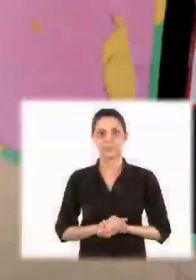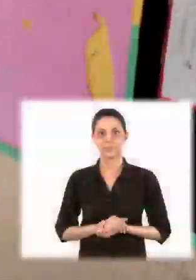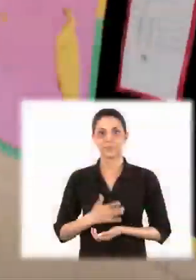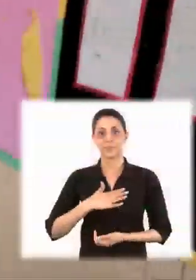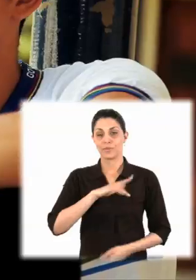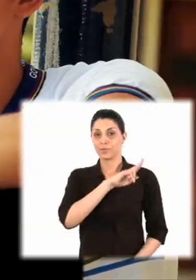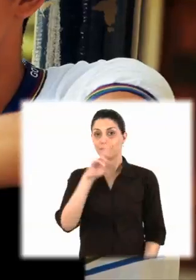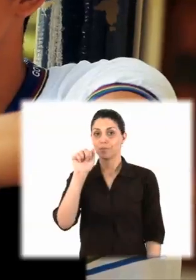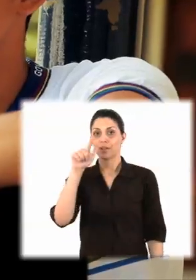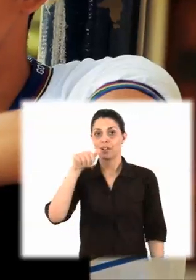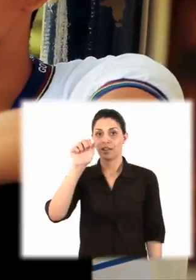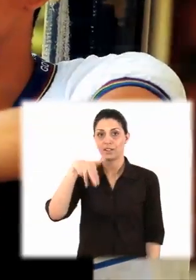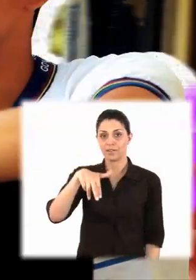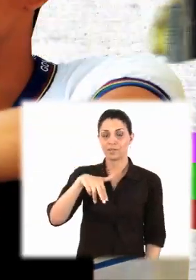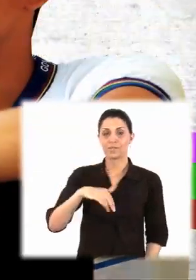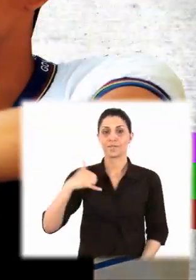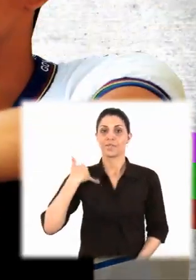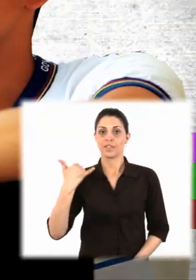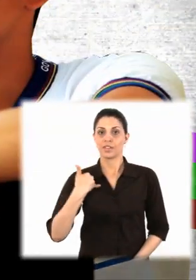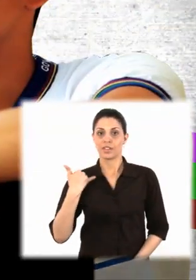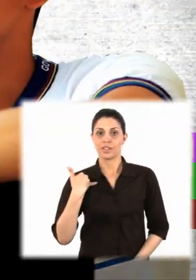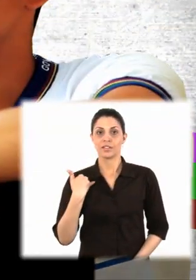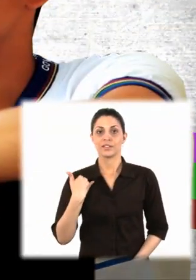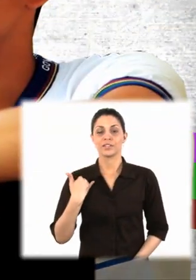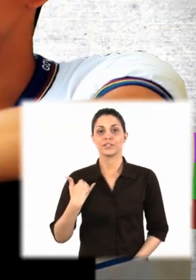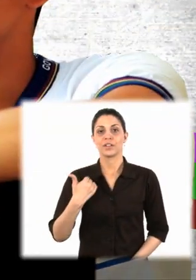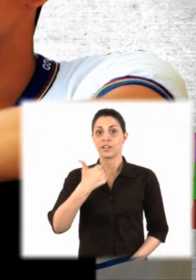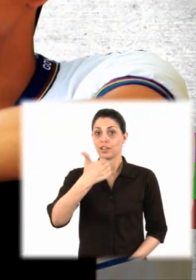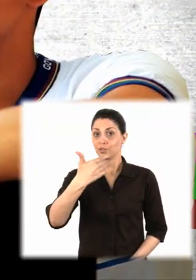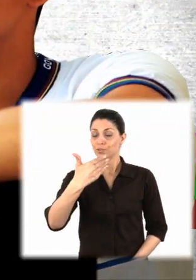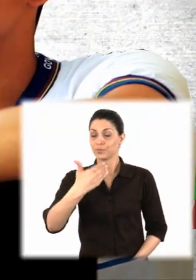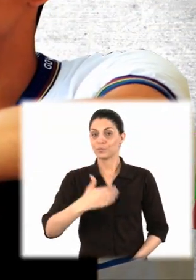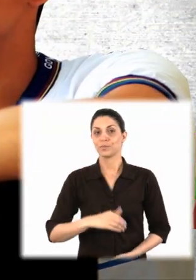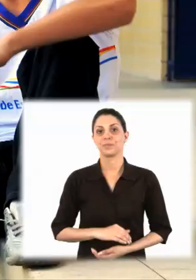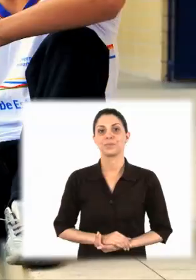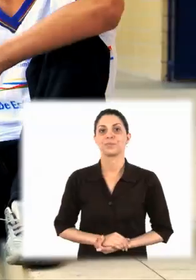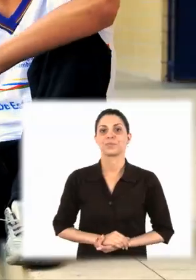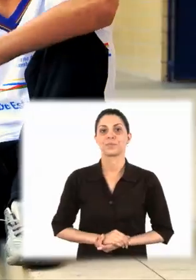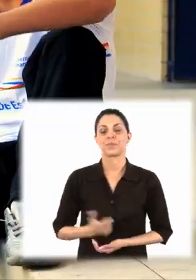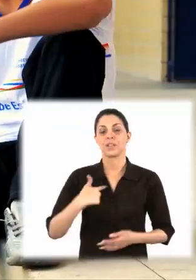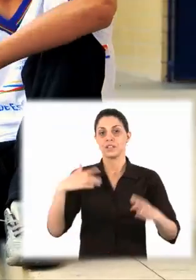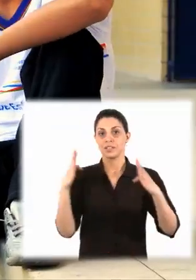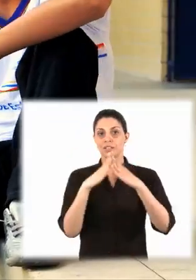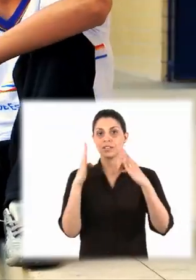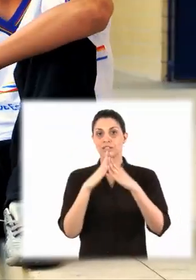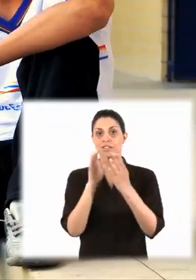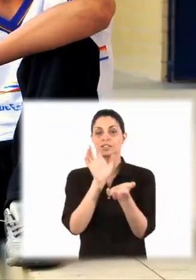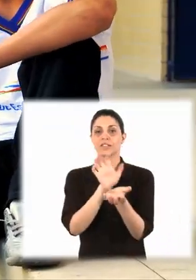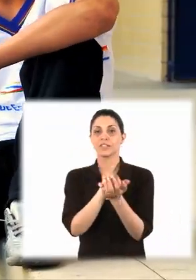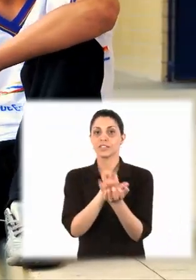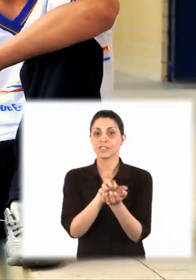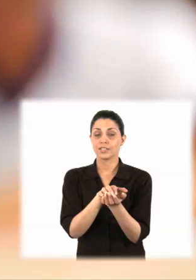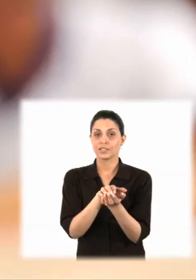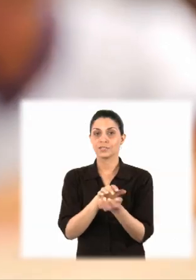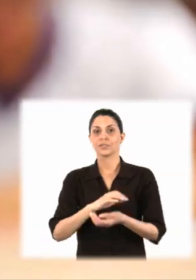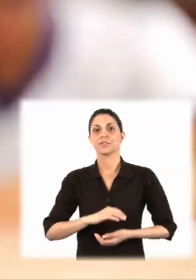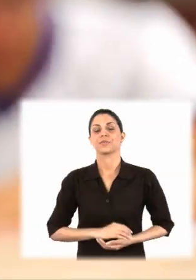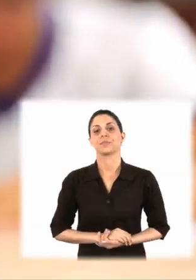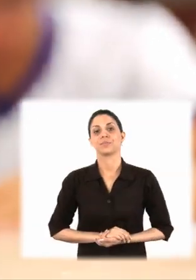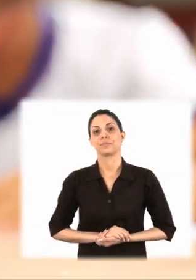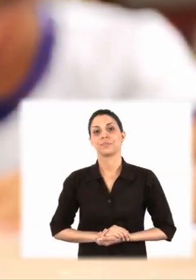Meu nome é Alan Andrade de Lima, minha idade é 14 anos. Moro aqui mesmo em Jardim de São Paulo,